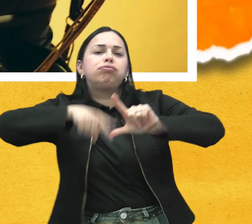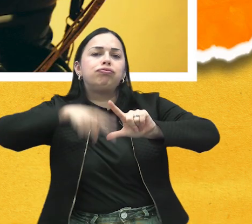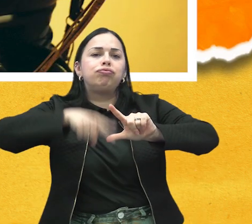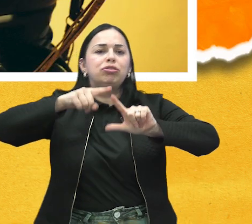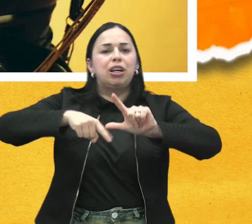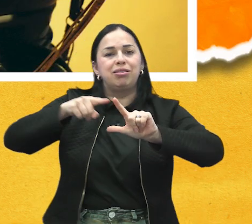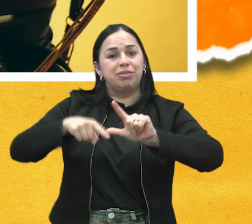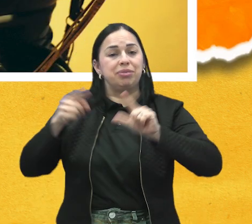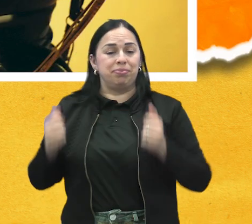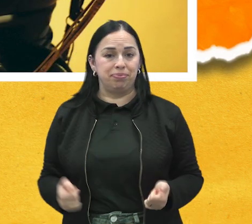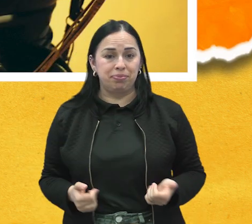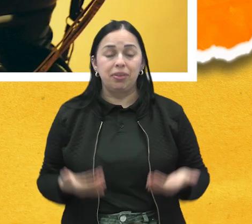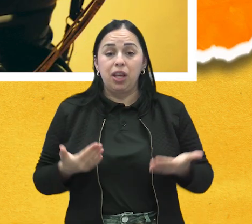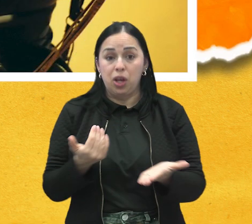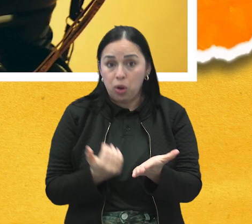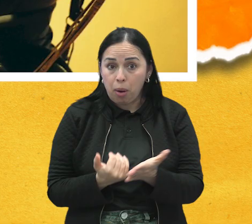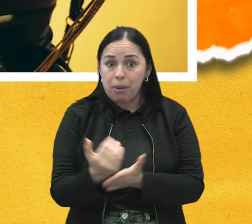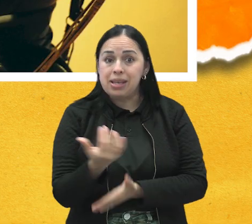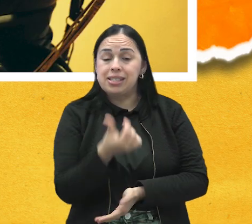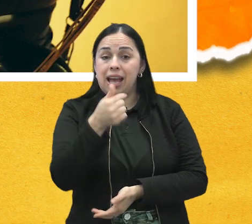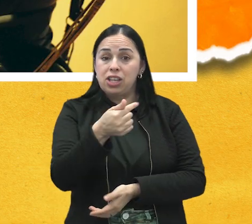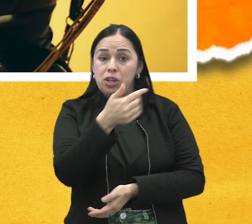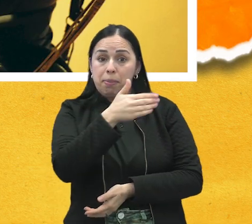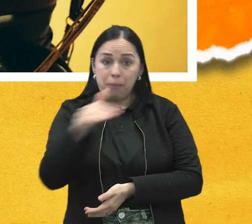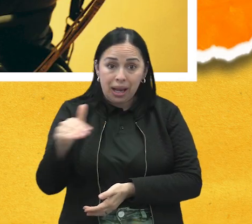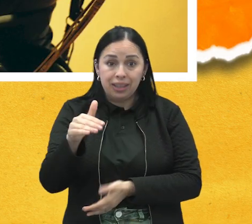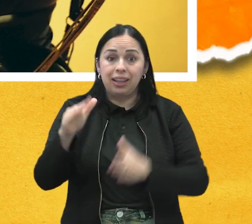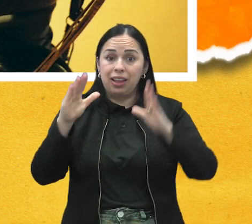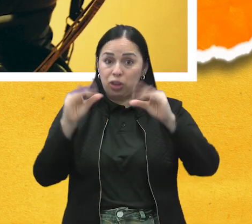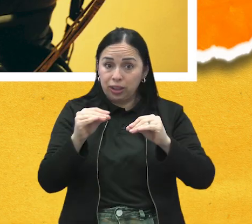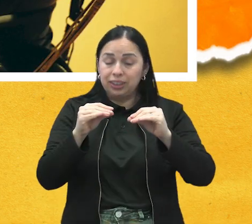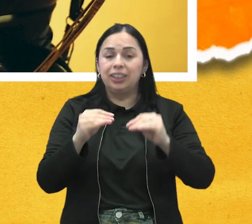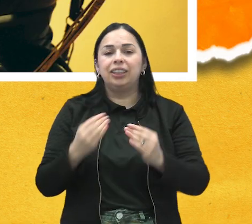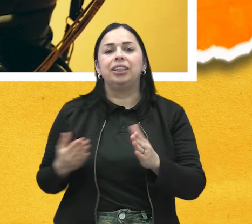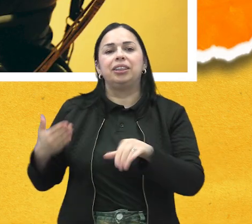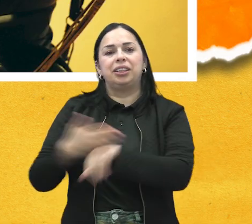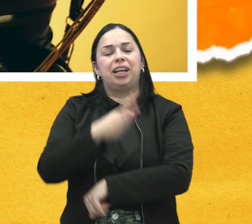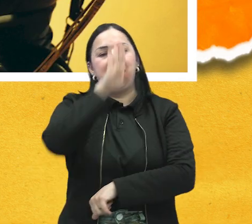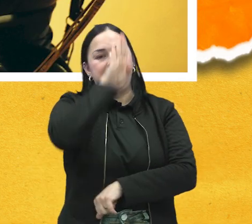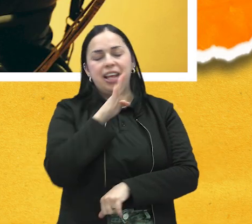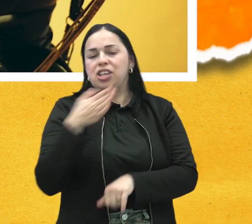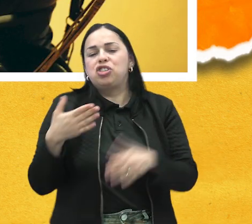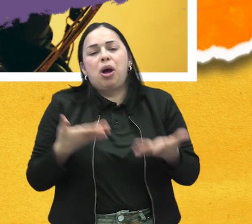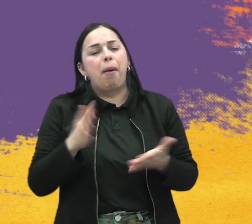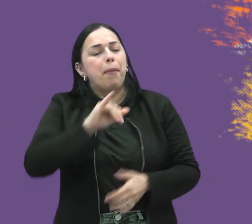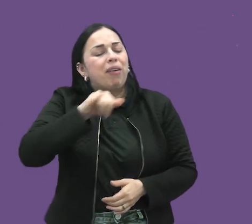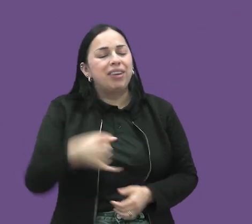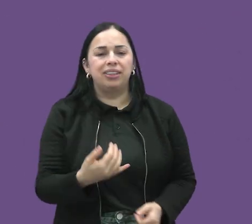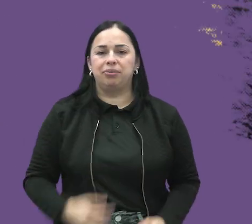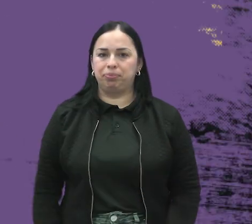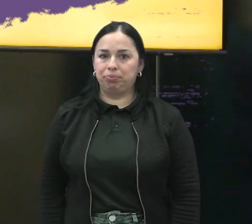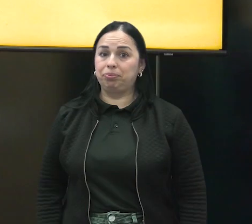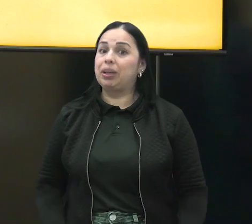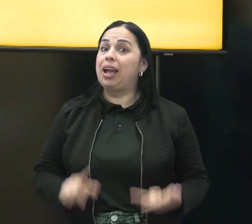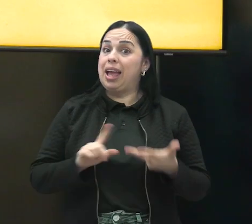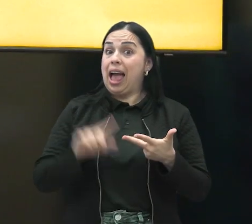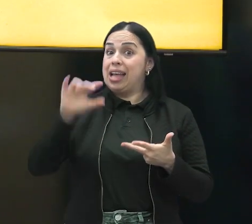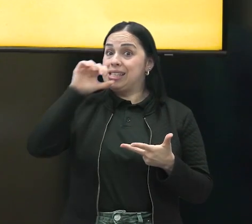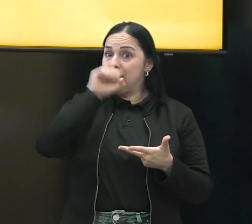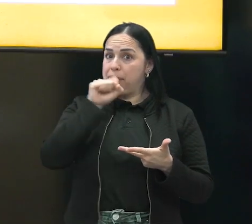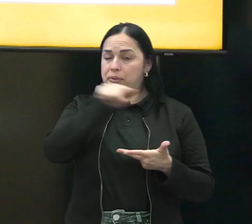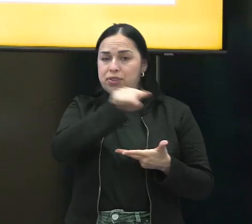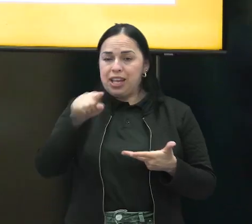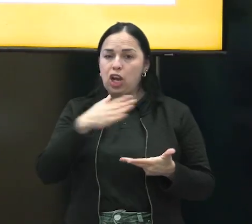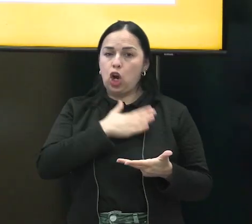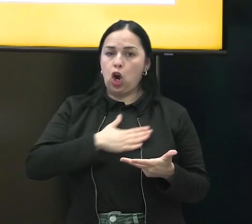de nomes da MPB. Então o show começa às 7h30 da noite e a entrada é gratuita também, só chegar por lá e curtir. Já no sábado,